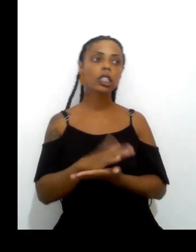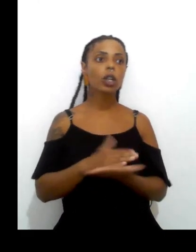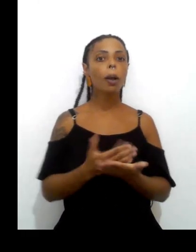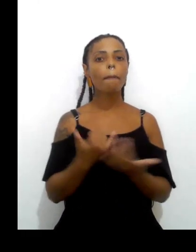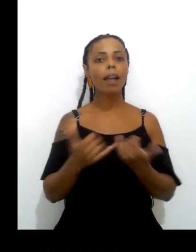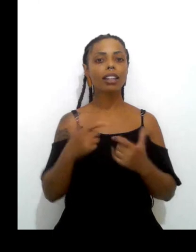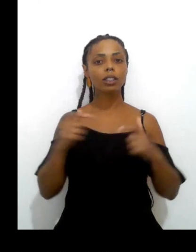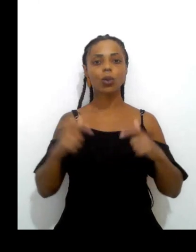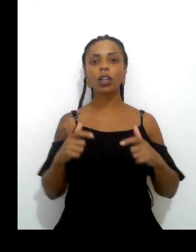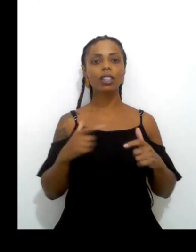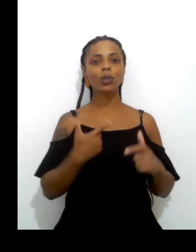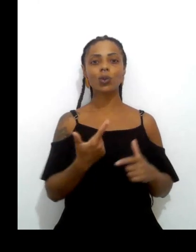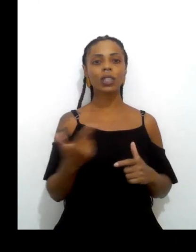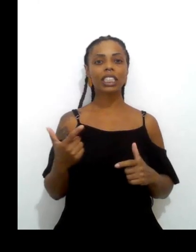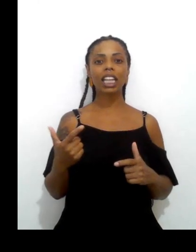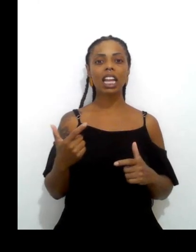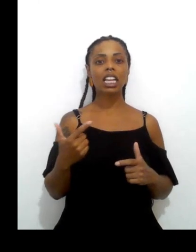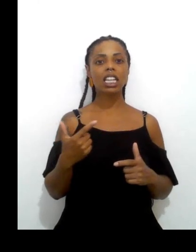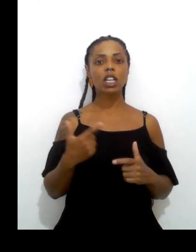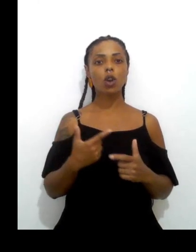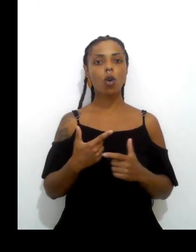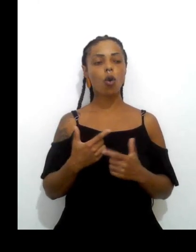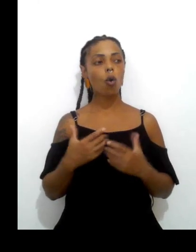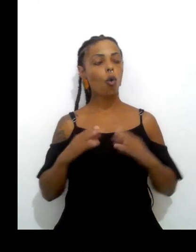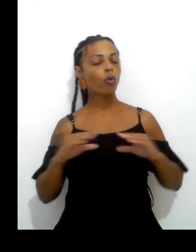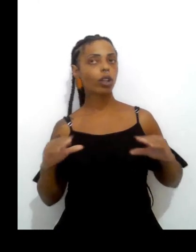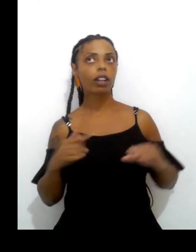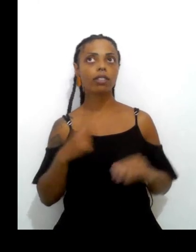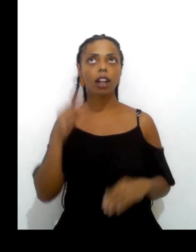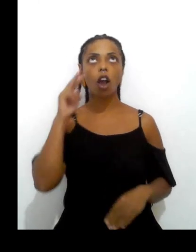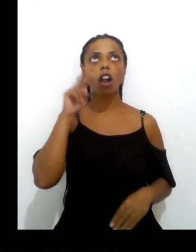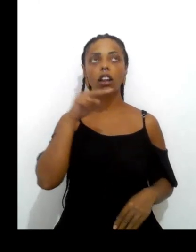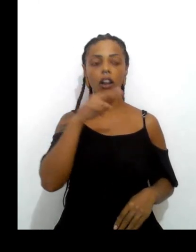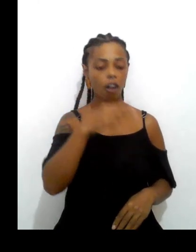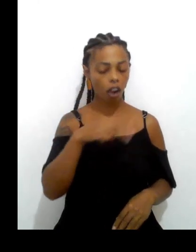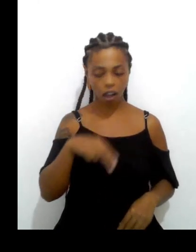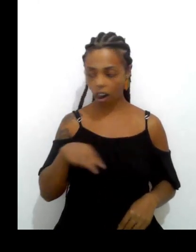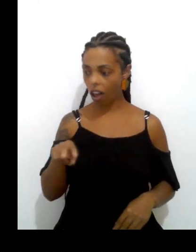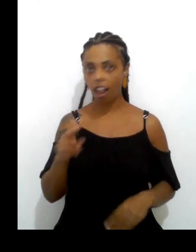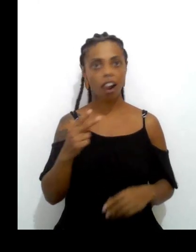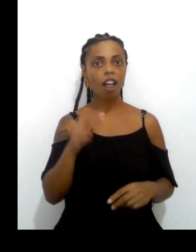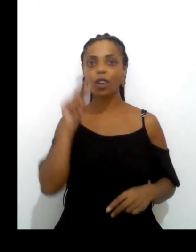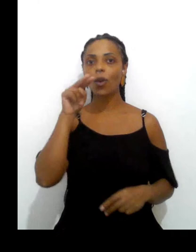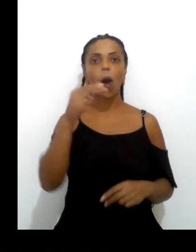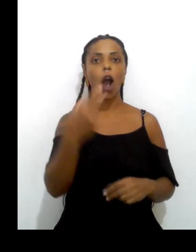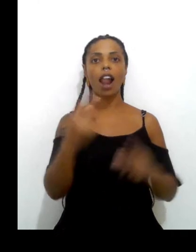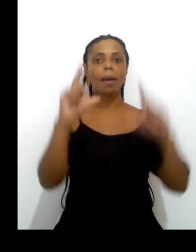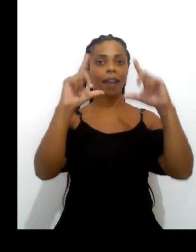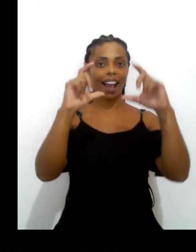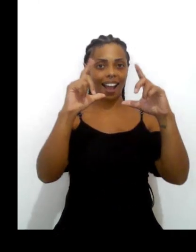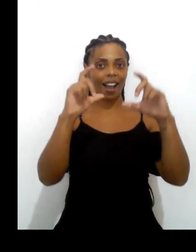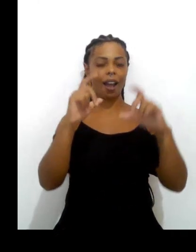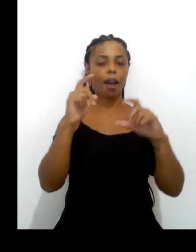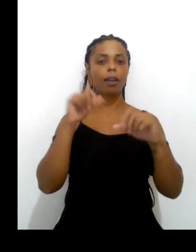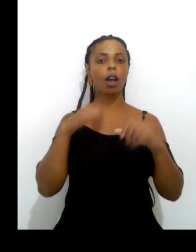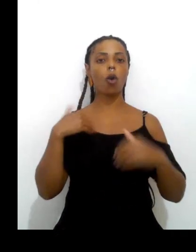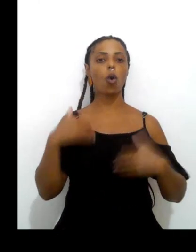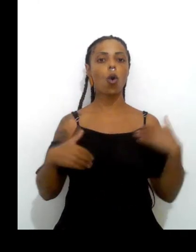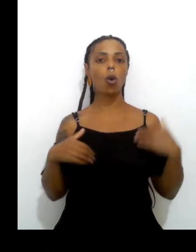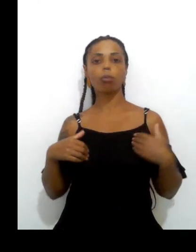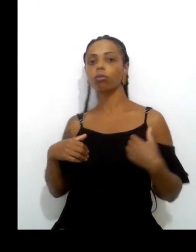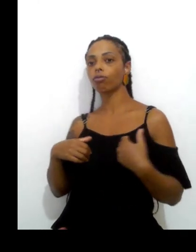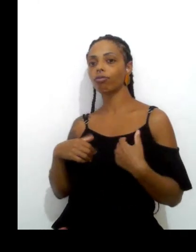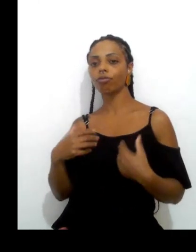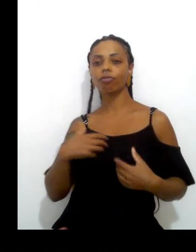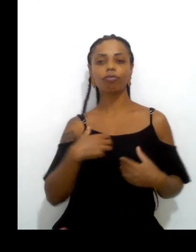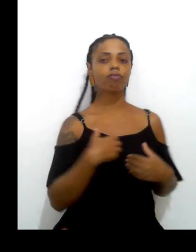ele se recusa a olhar direto para a câmera olha para baixo muda o corpo ao redor da cabine como se tivesse tentando